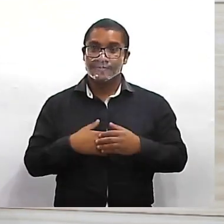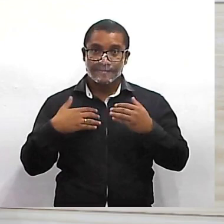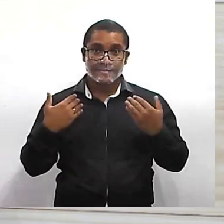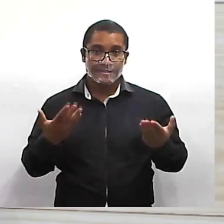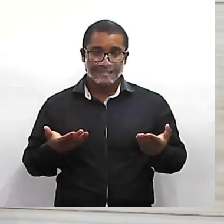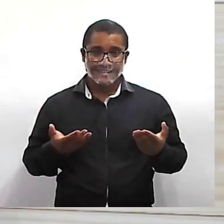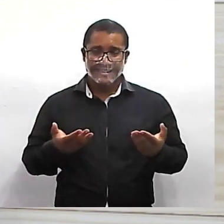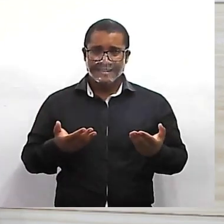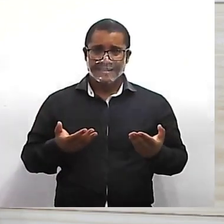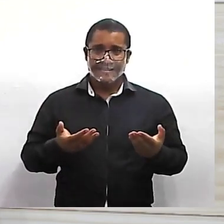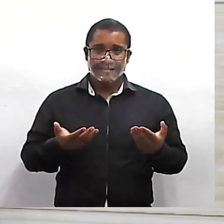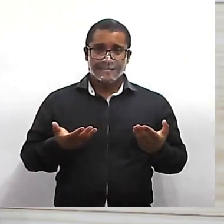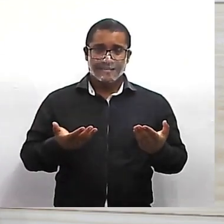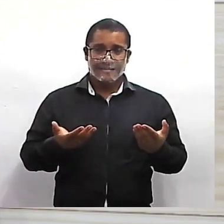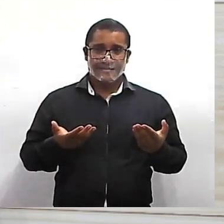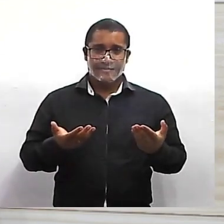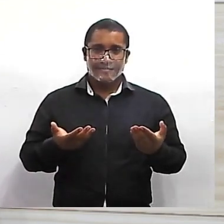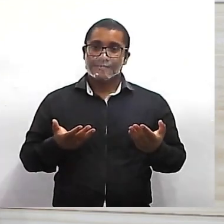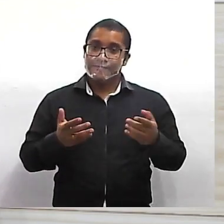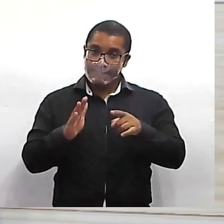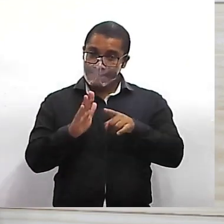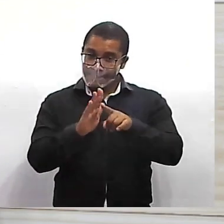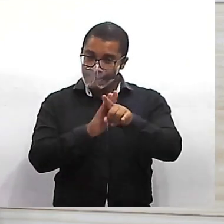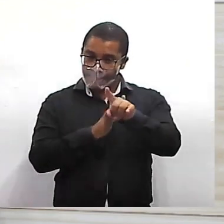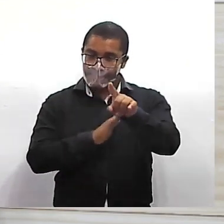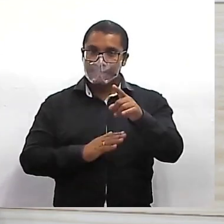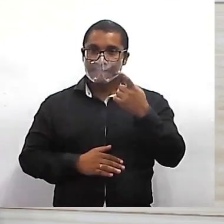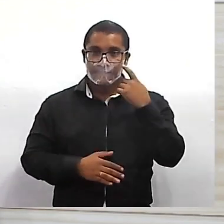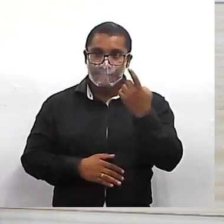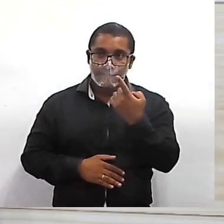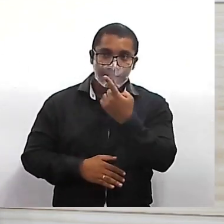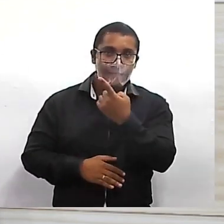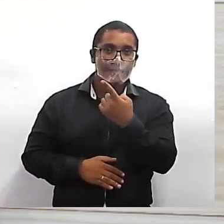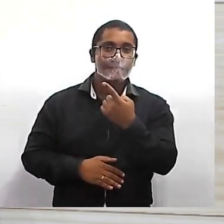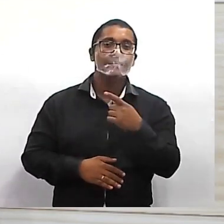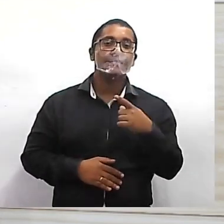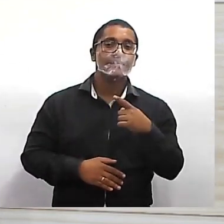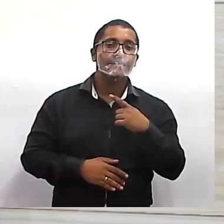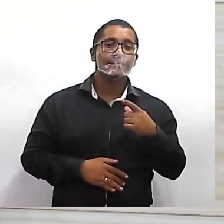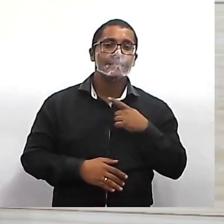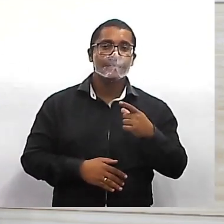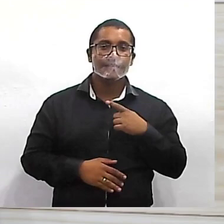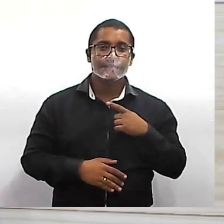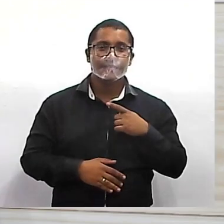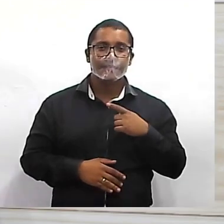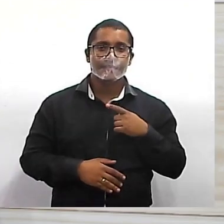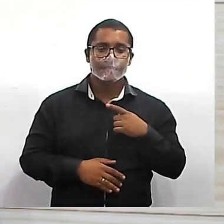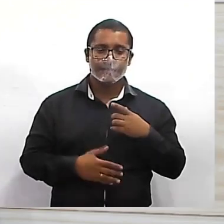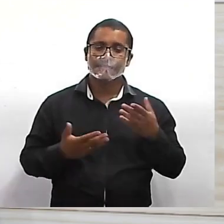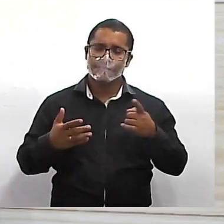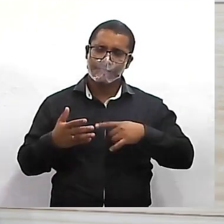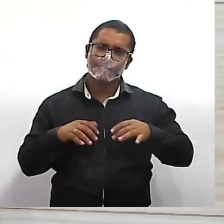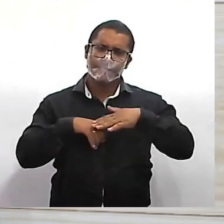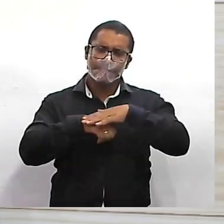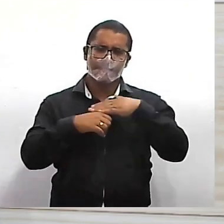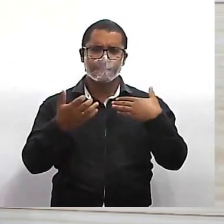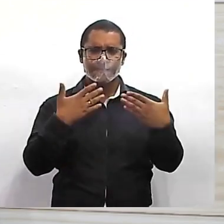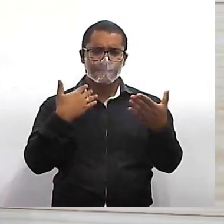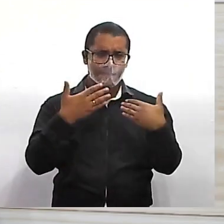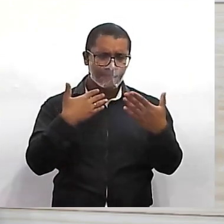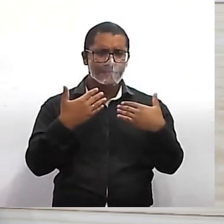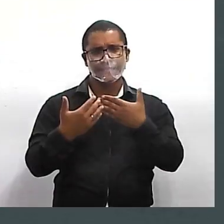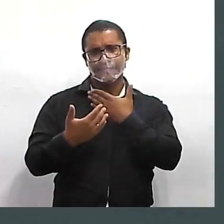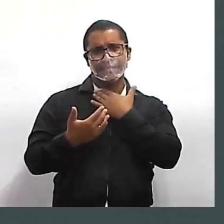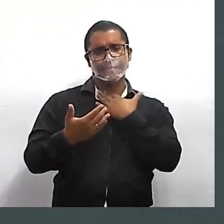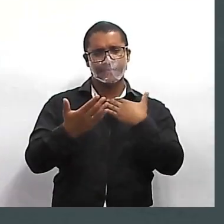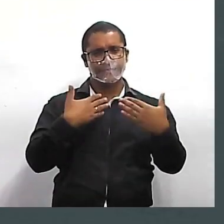Então, vamos lá. Para uma pergunta aí, chave dentro dessa nossa conversa, né? Porque isso aqui nada mais é que um